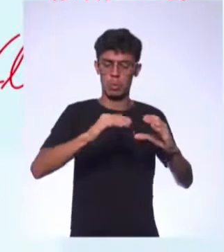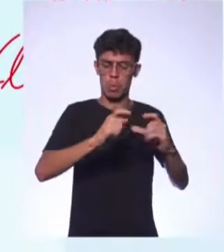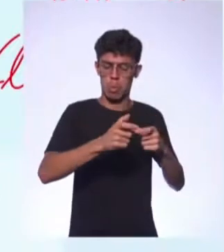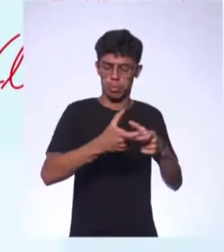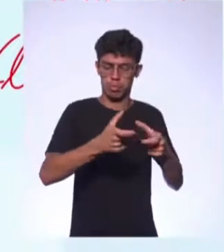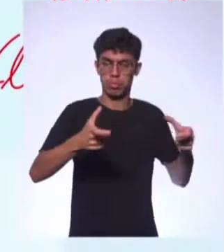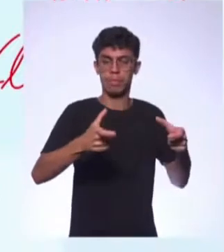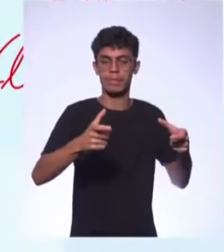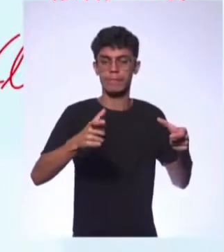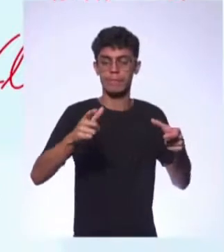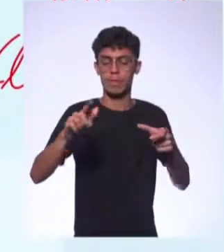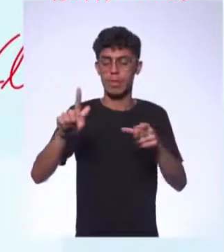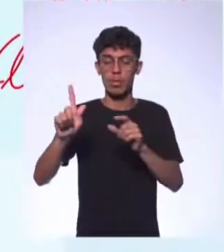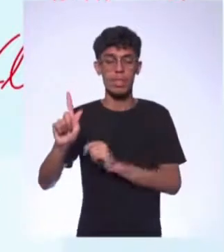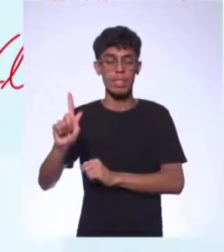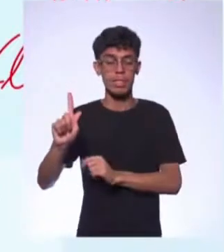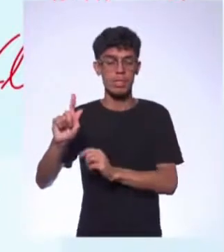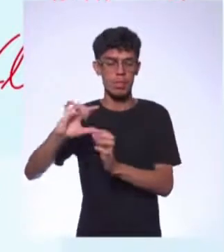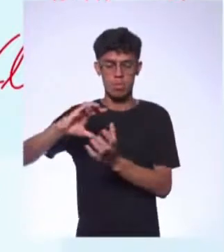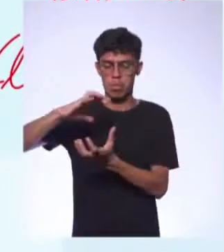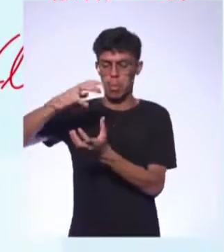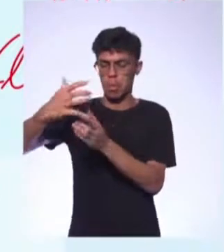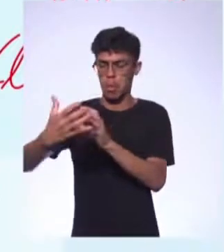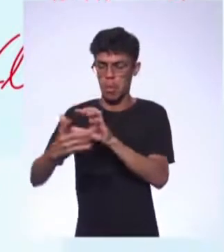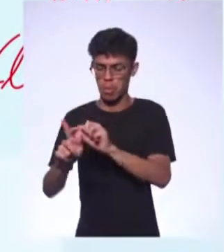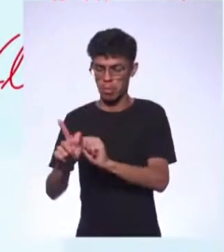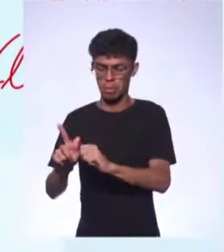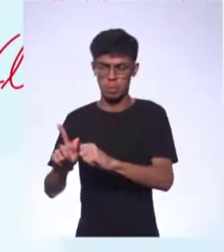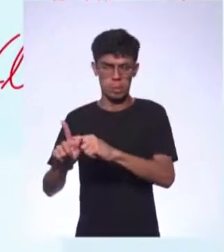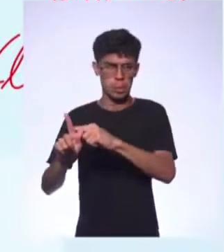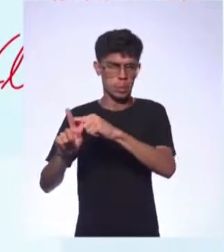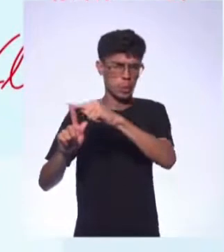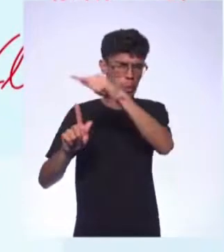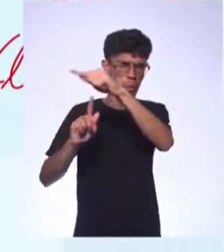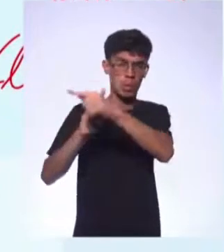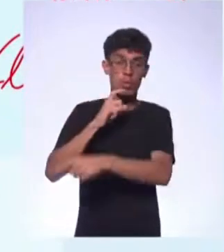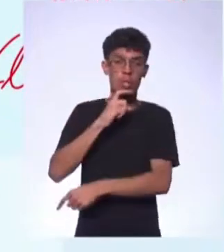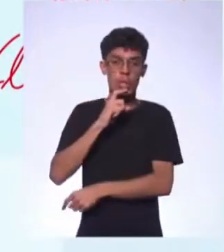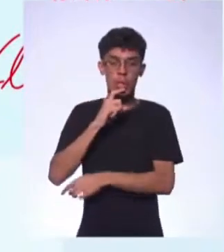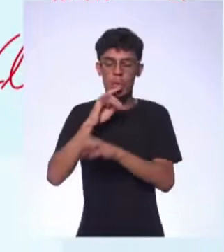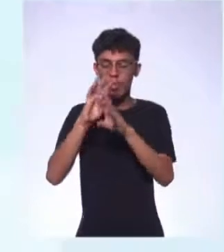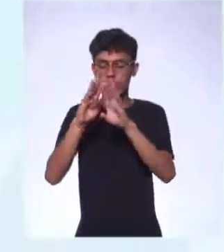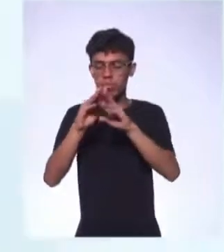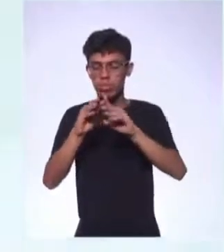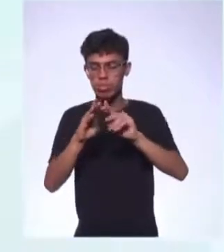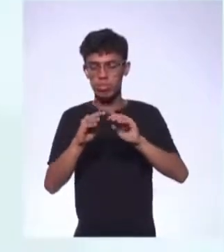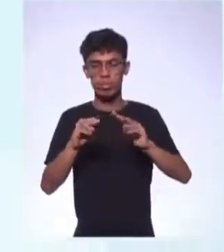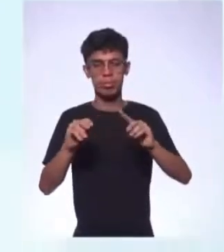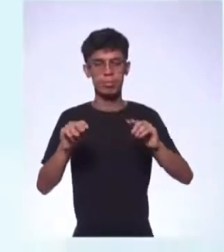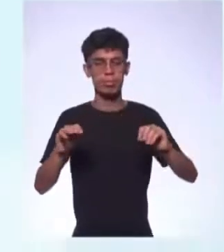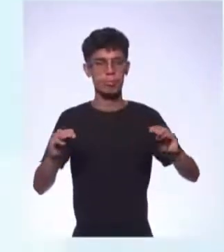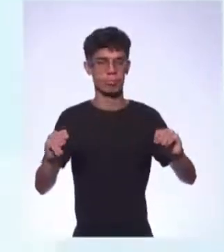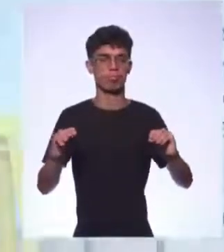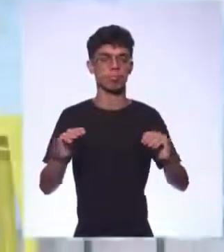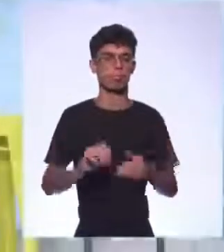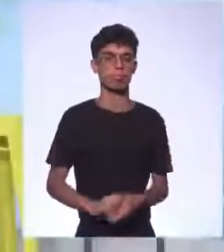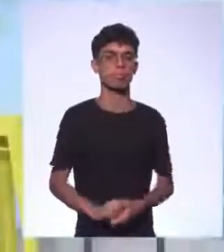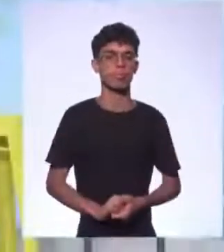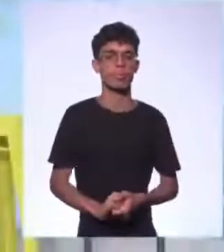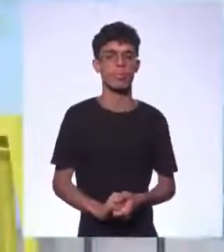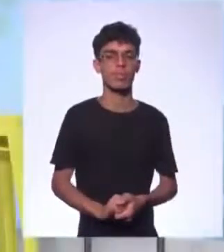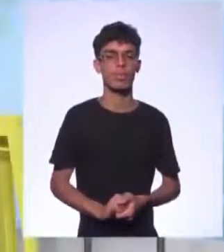ocorrendo o aquecimento global, o derretimento das geleiras e assim sucessivamente, ok? Então